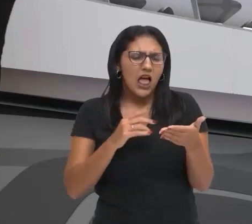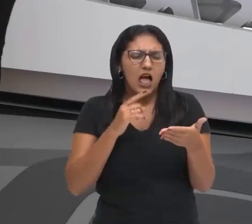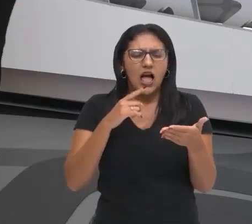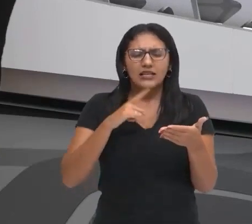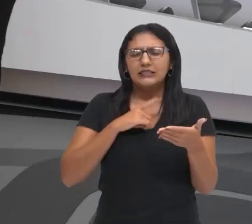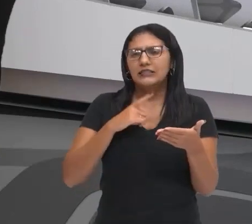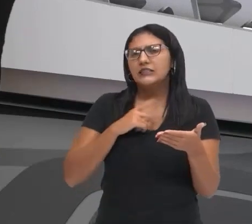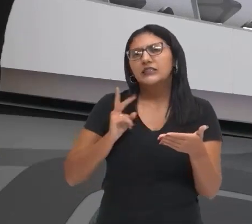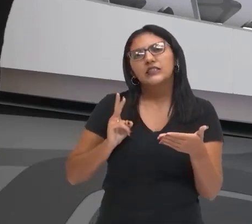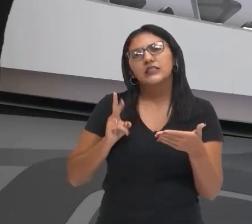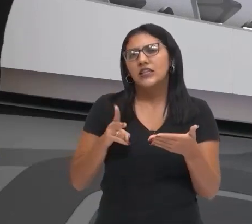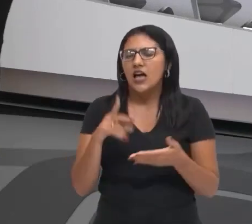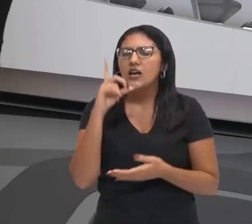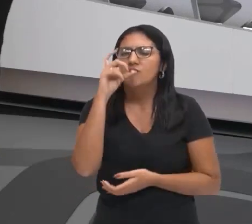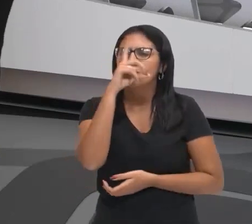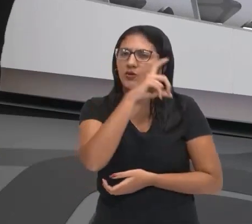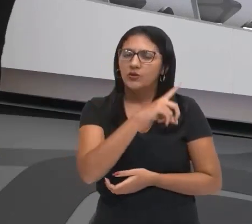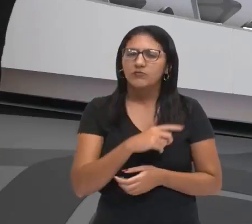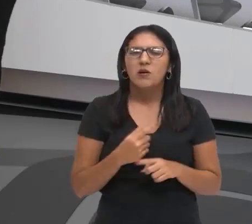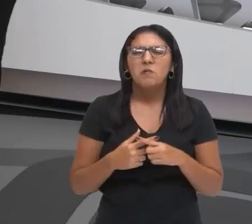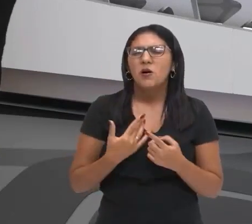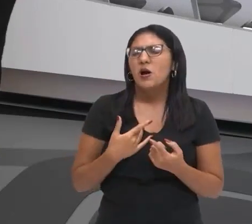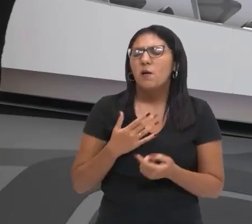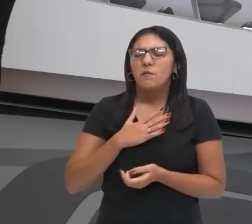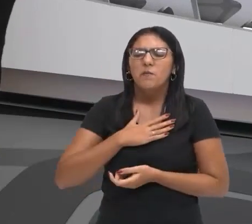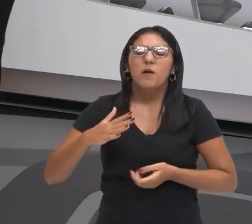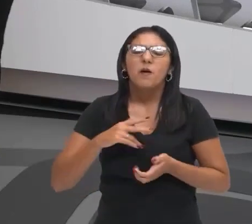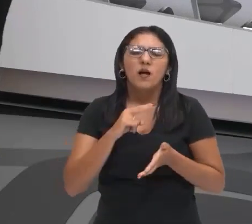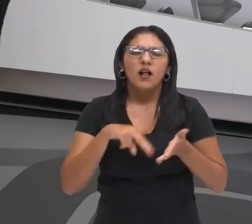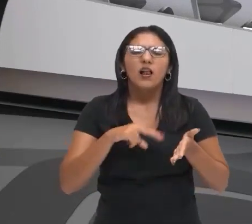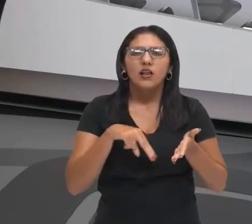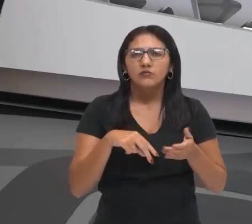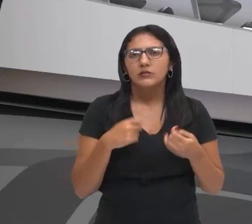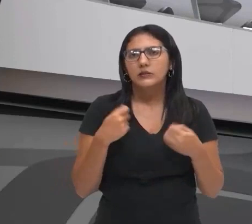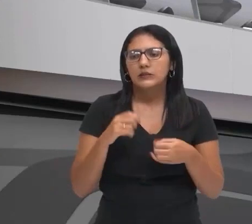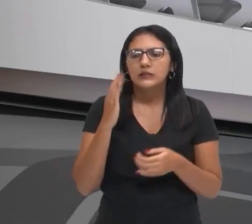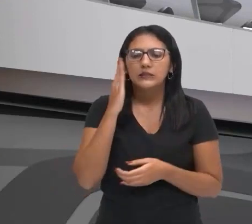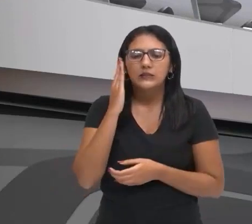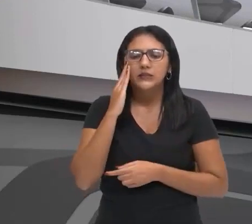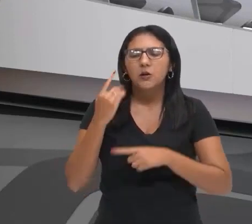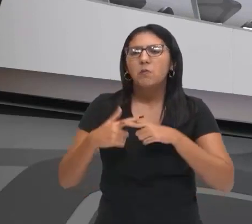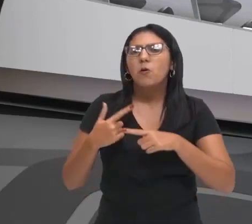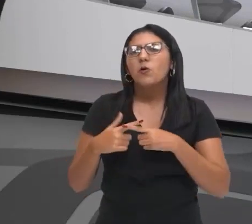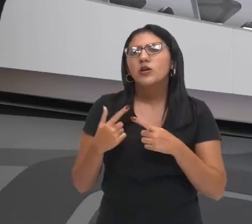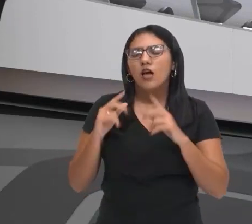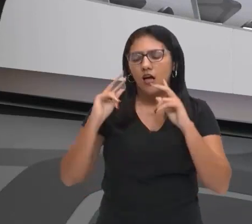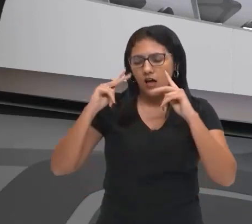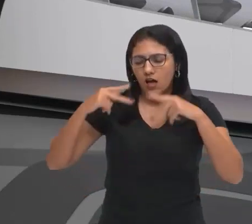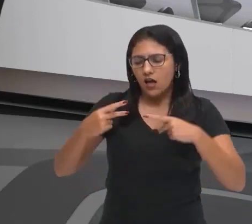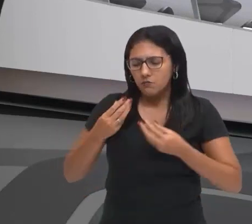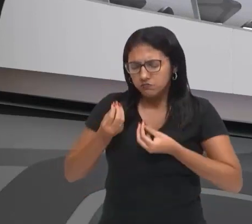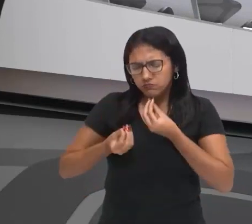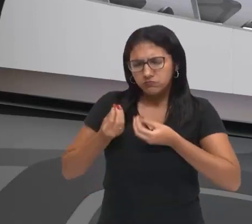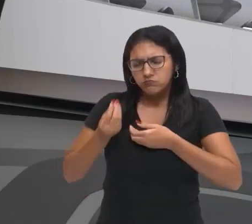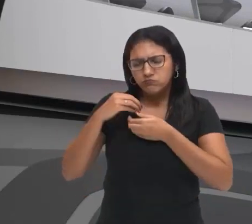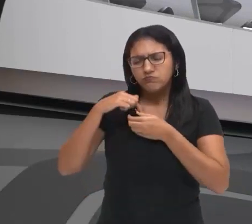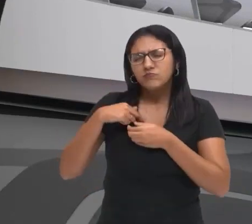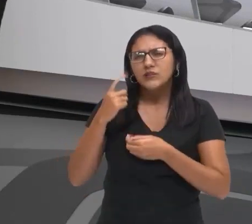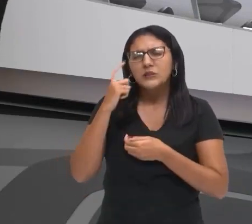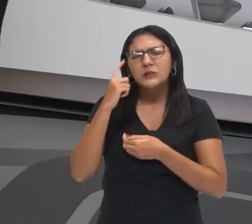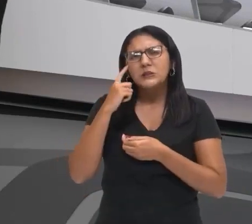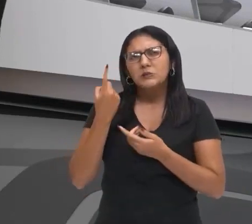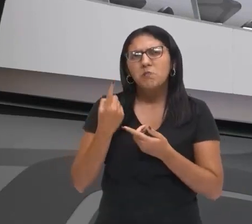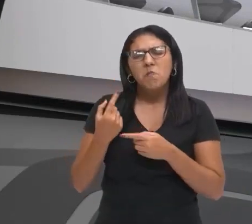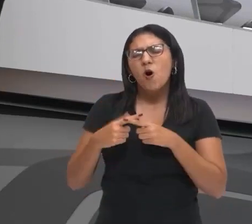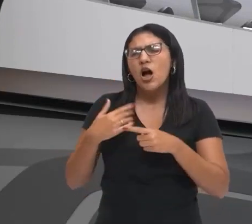dificuldade sempre. Então, por que eu não gosto de ler? Eu tenho que descobrir, eu tenho que me autoconhecer e descobrir o que me leva a